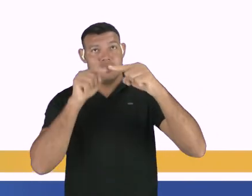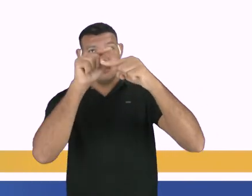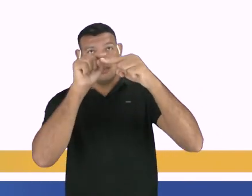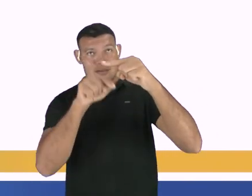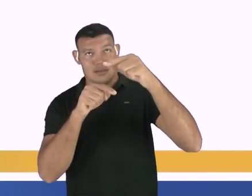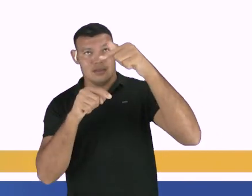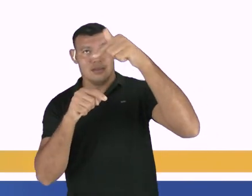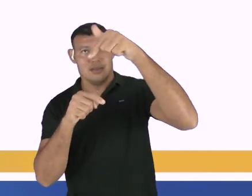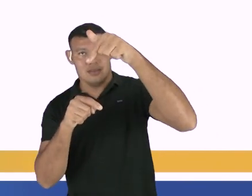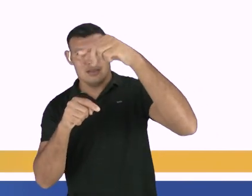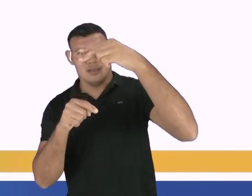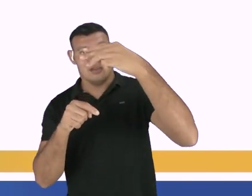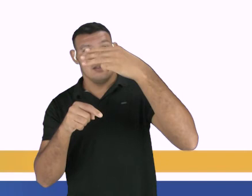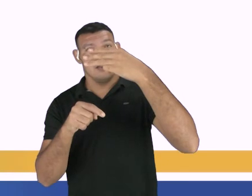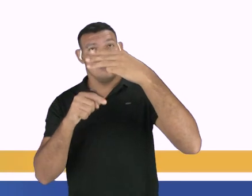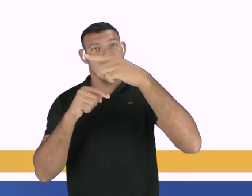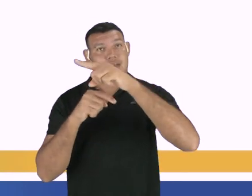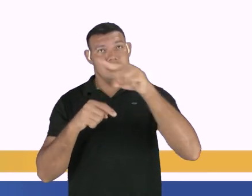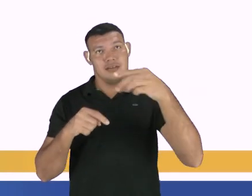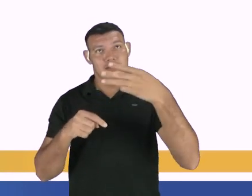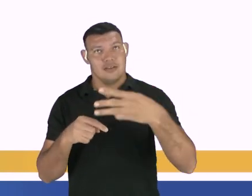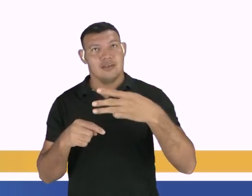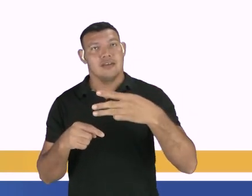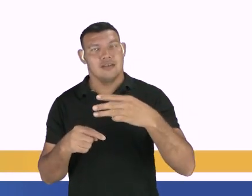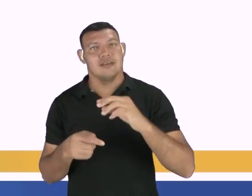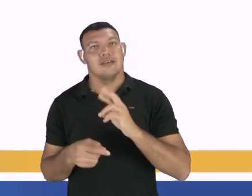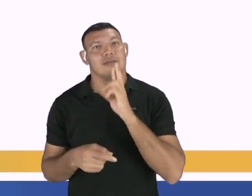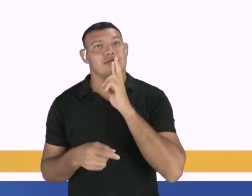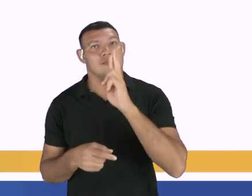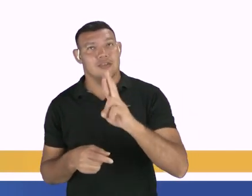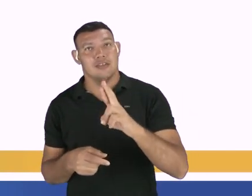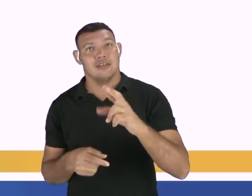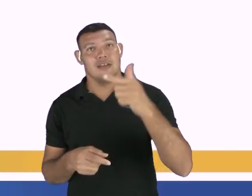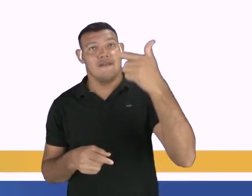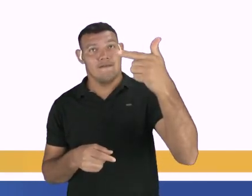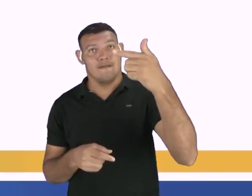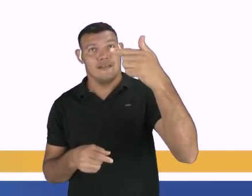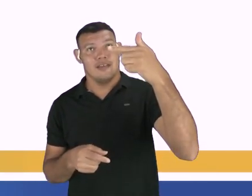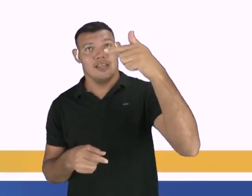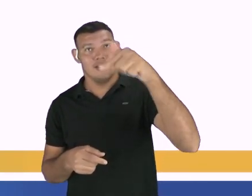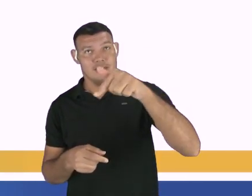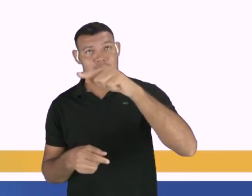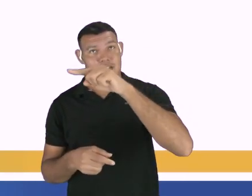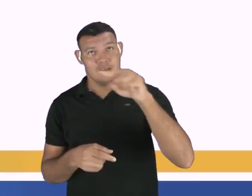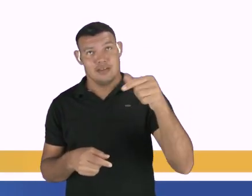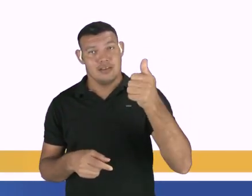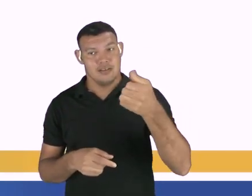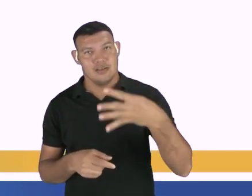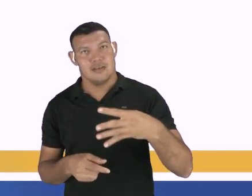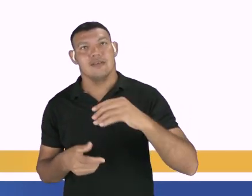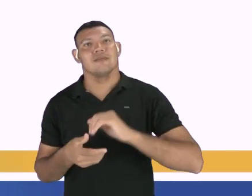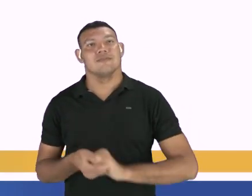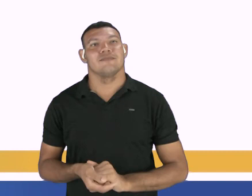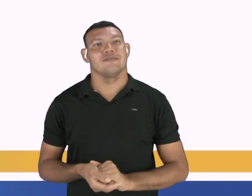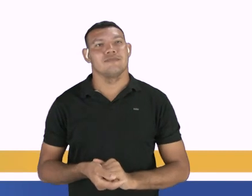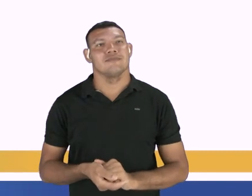por 7/3, vai me dar 27/14. Vamos para mais um exemplo.